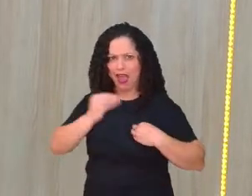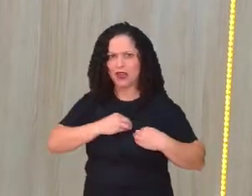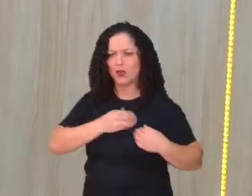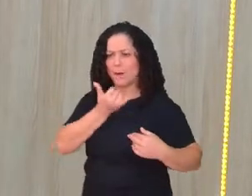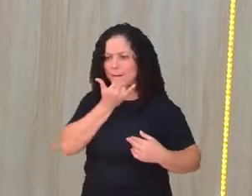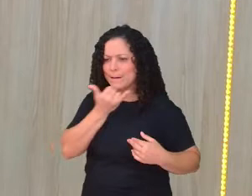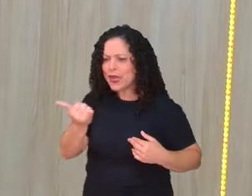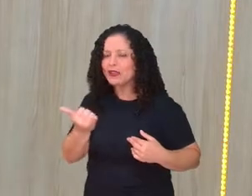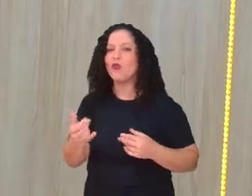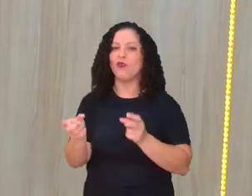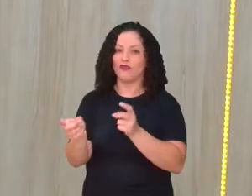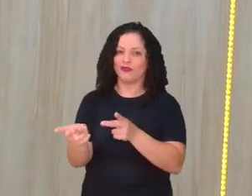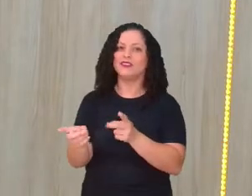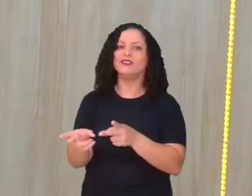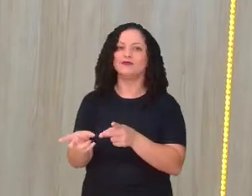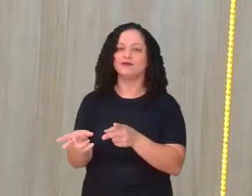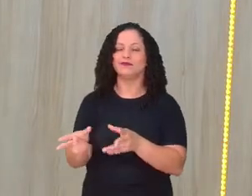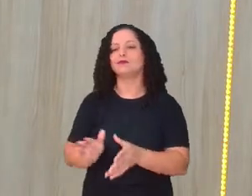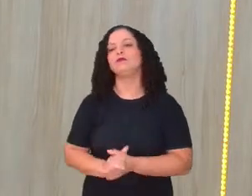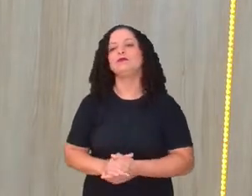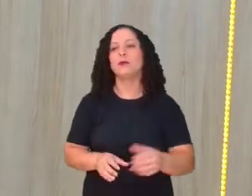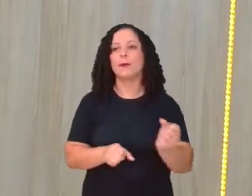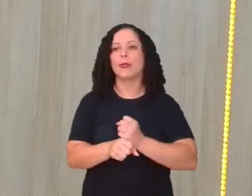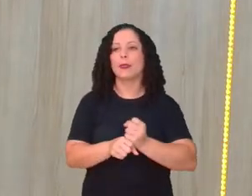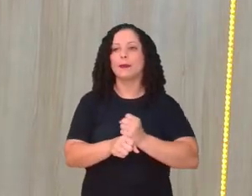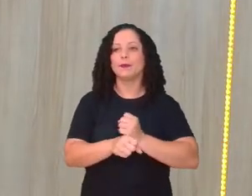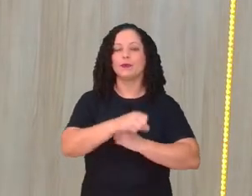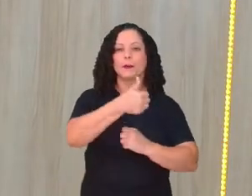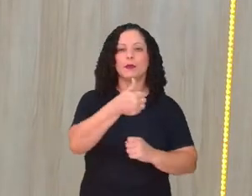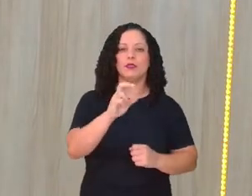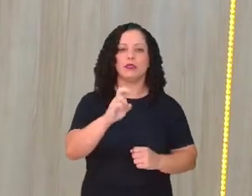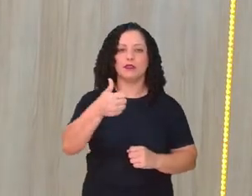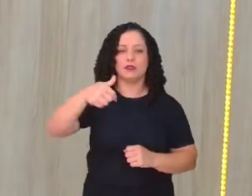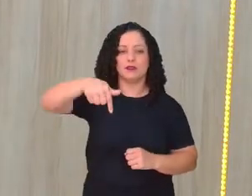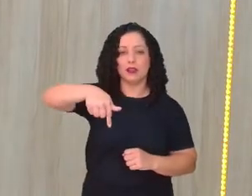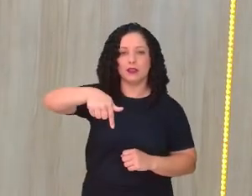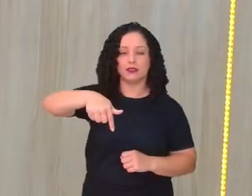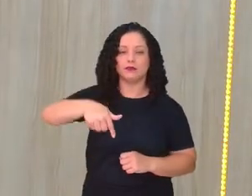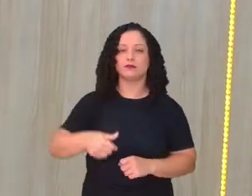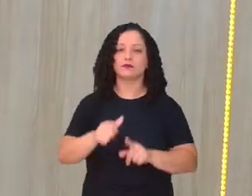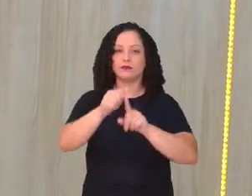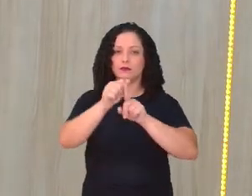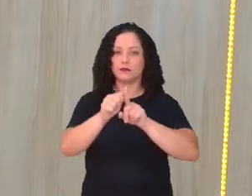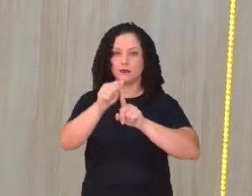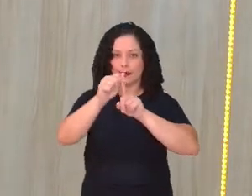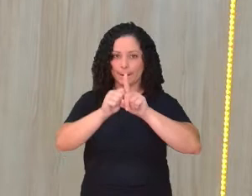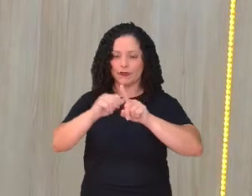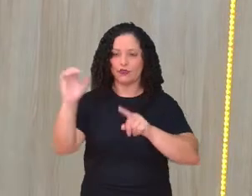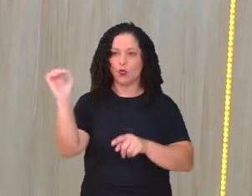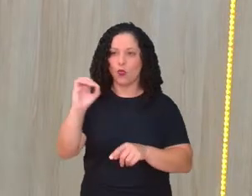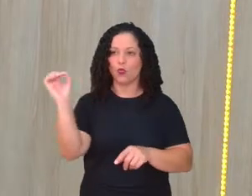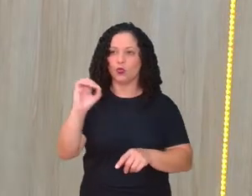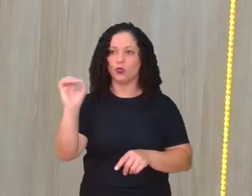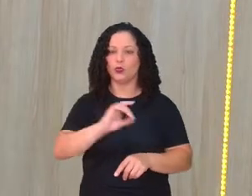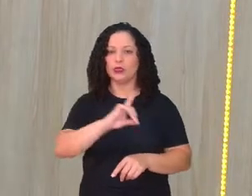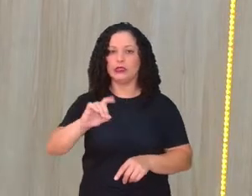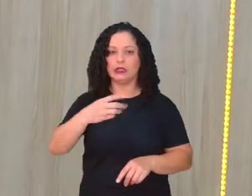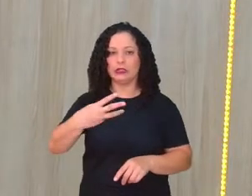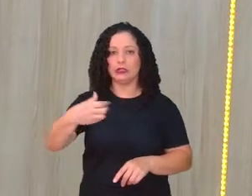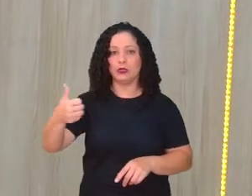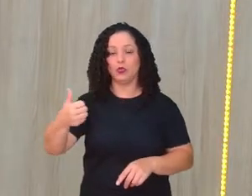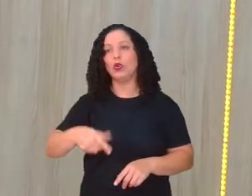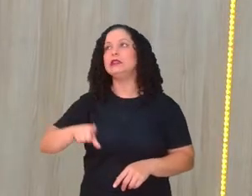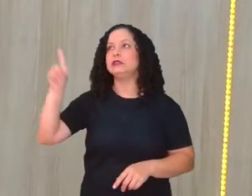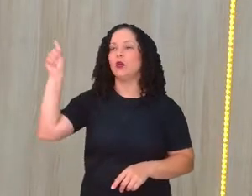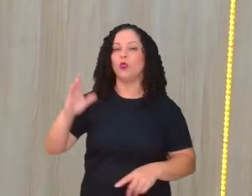sentido, em 1517, 31 de outubro de 1517, né, que é a data da Reforma Protestante, ele